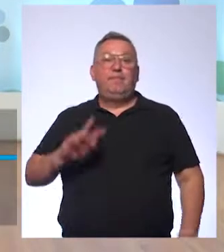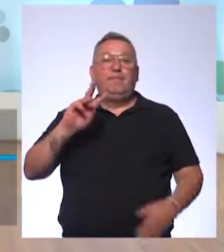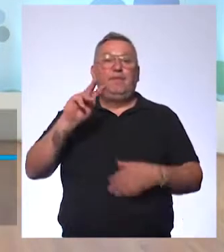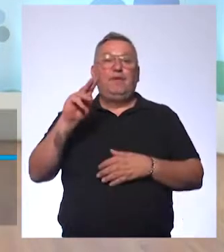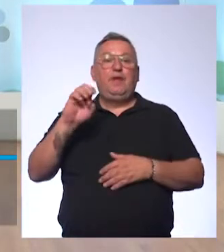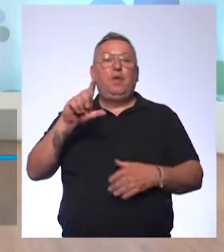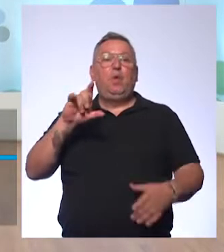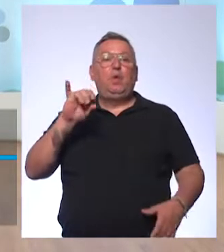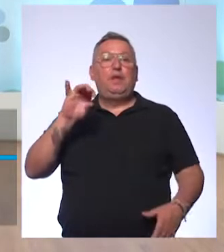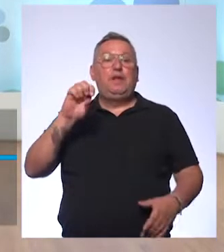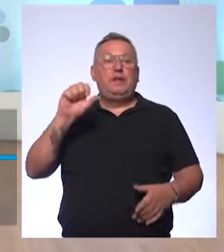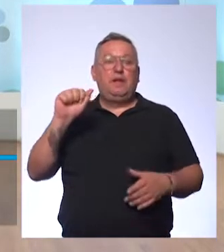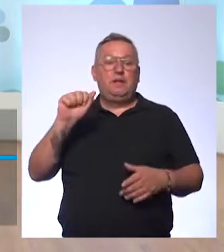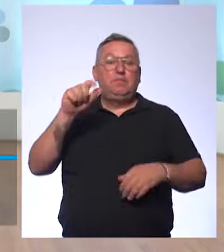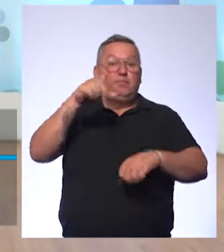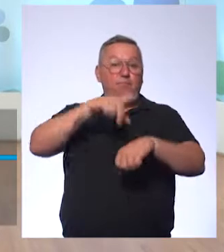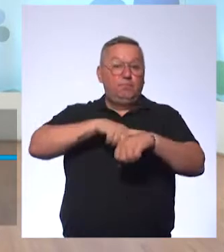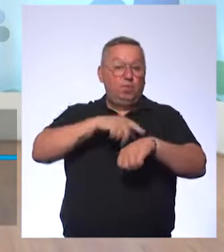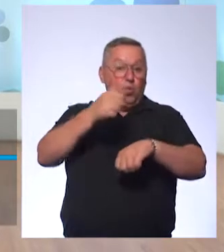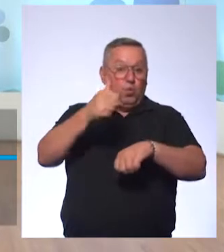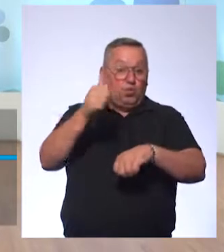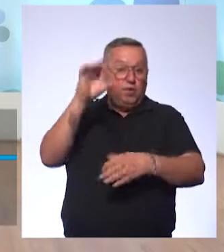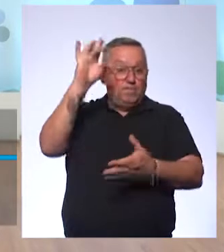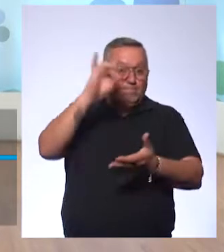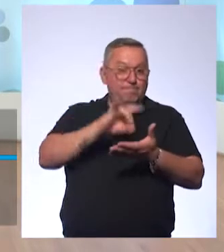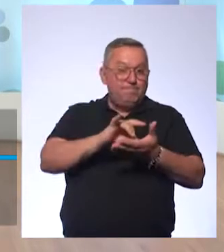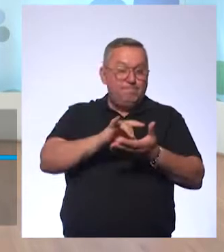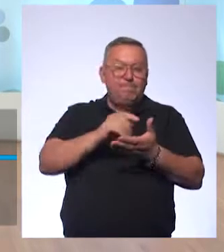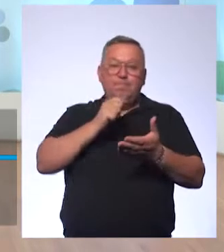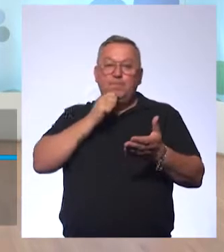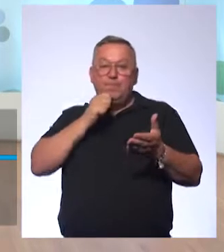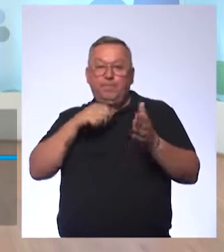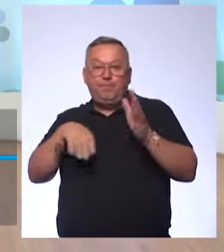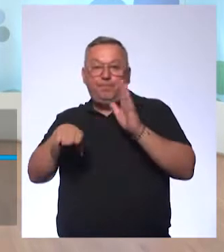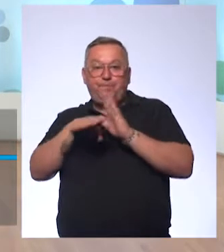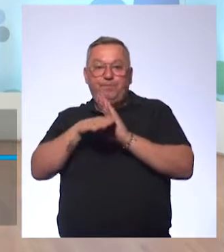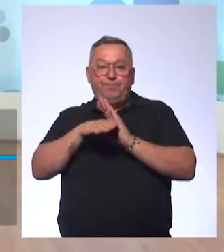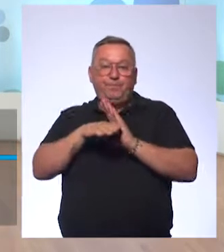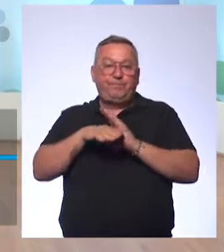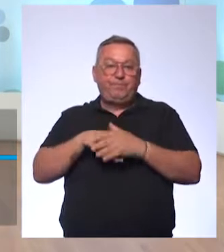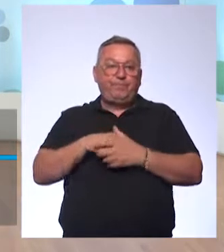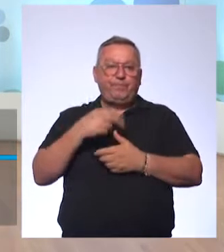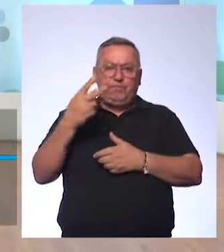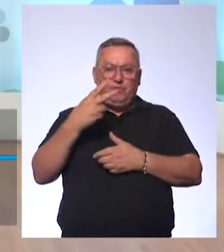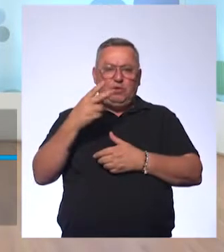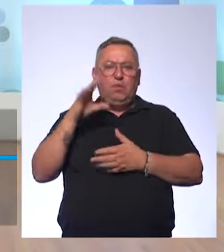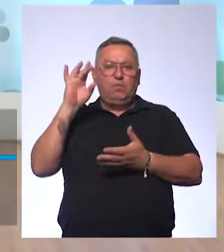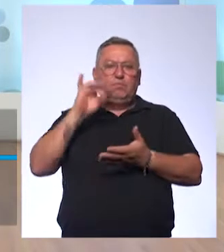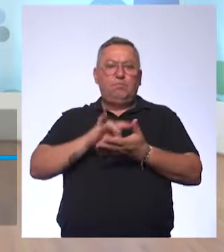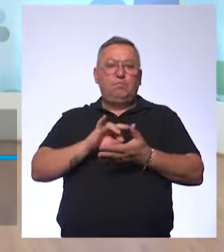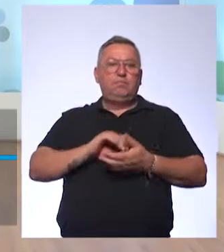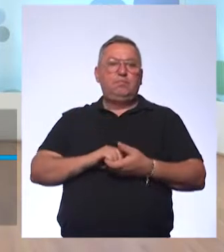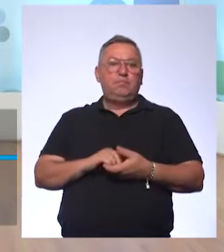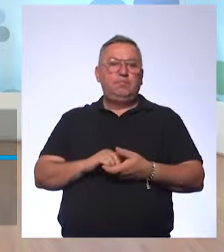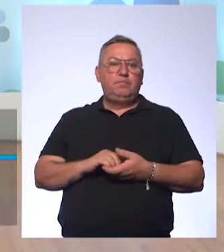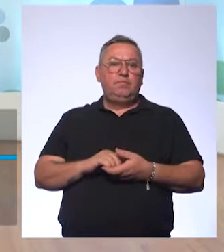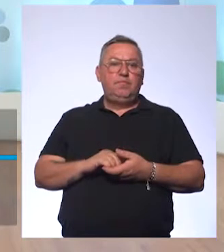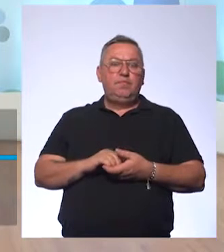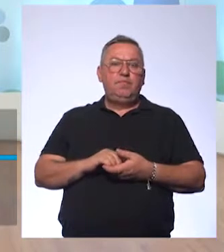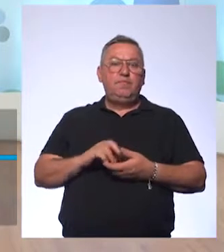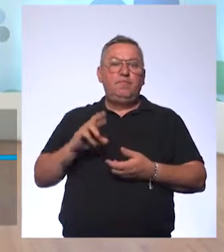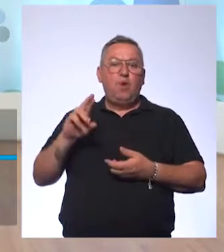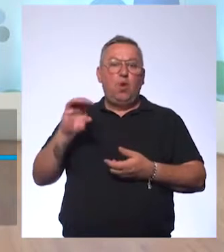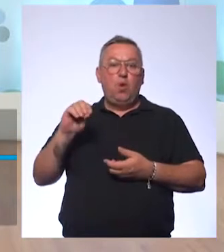Fato. São 11 horas e ele não apareceu em casa. Ela colocou os dois como fato? Isso. Pro Rosimeire,